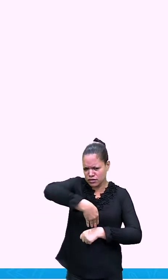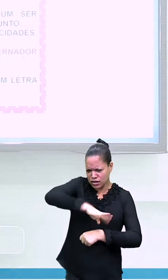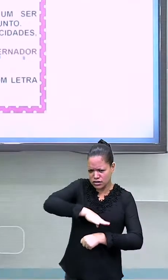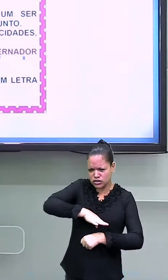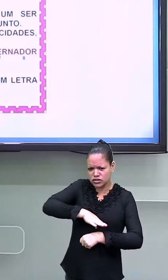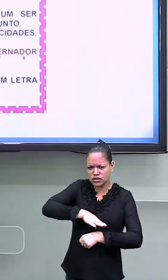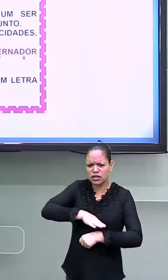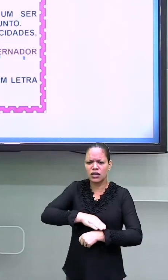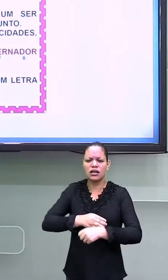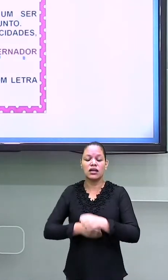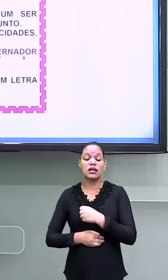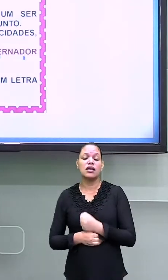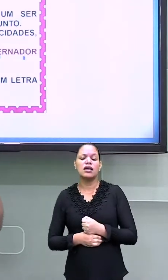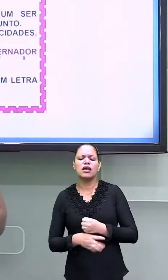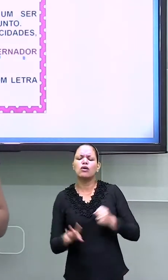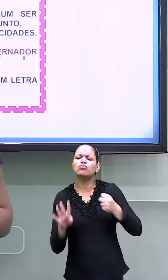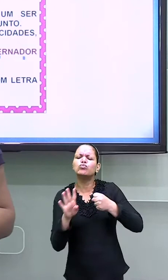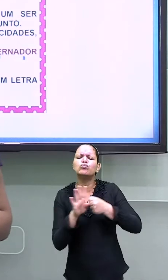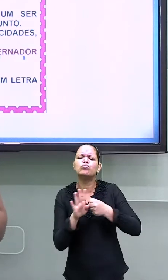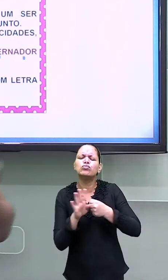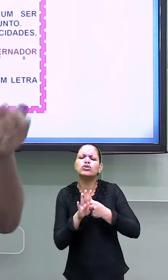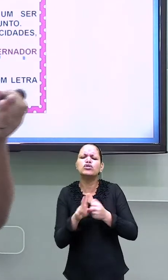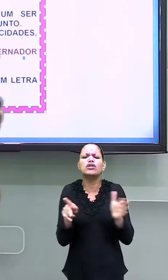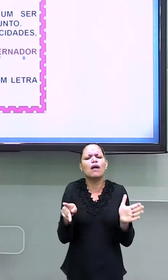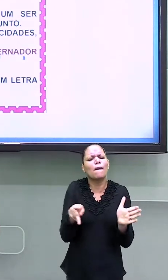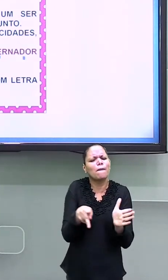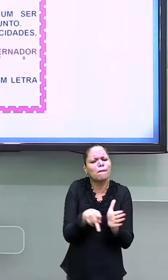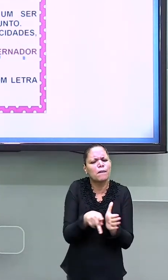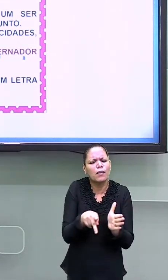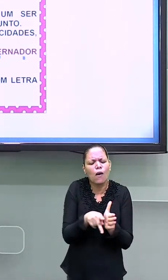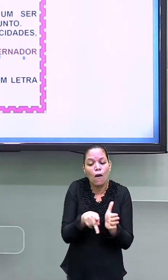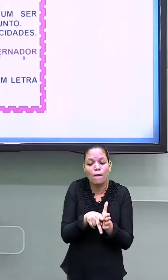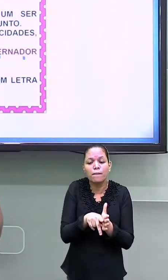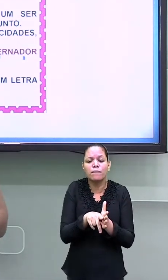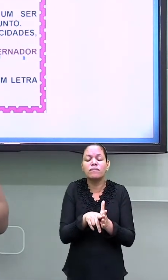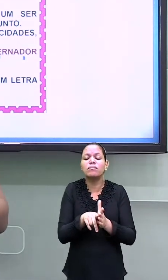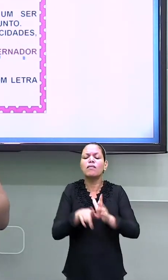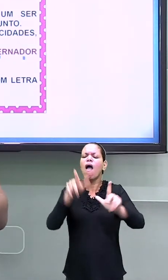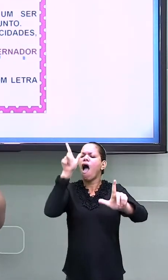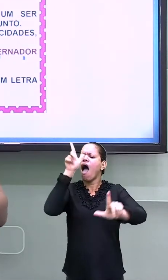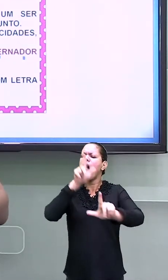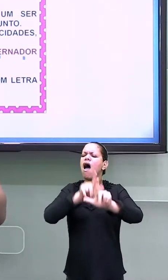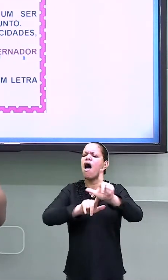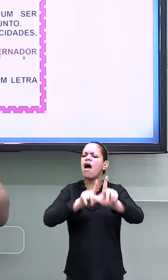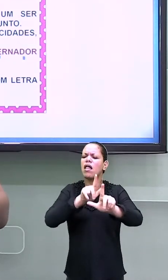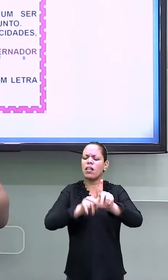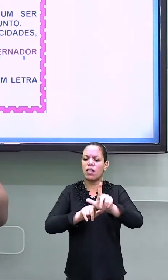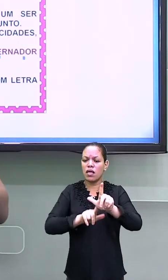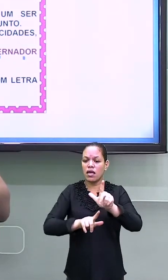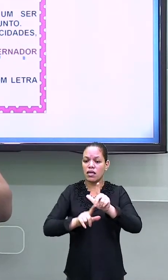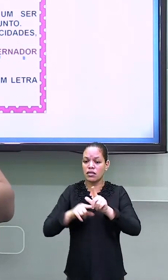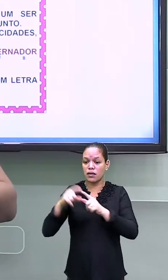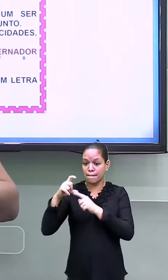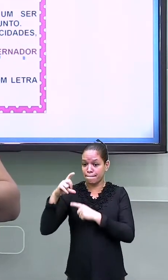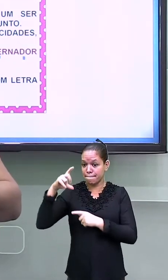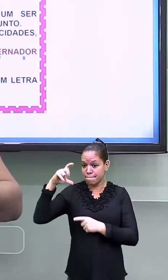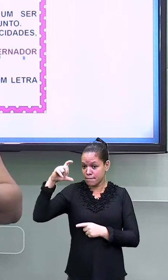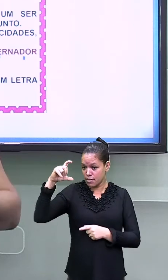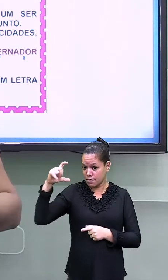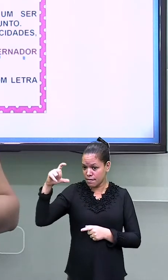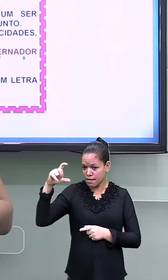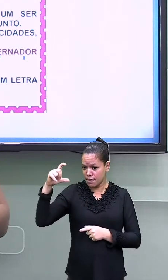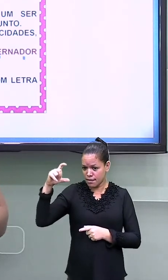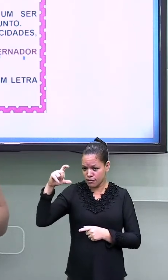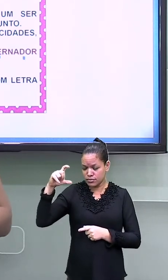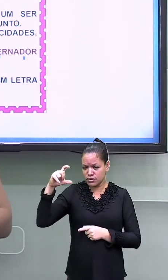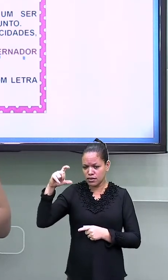maiúscula. Isso é muito importante, gente. Na hora que você vai assinar o seu nome, né, na prova, na atividade, que você assina lá o seu nome lá em